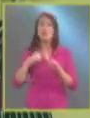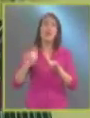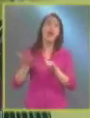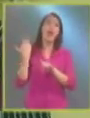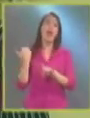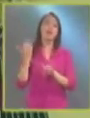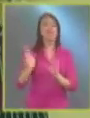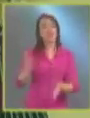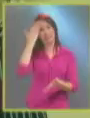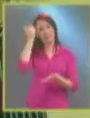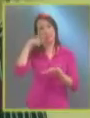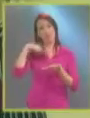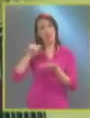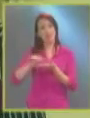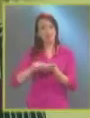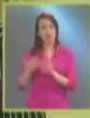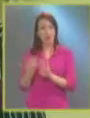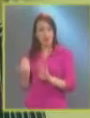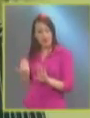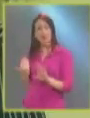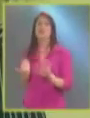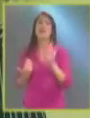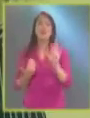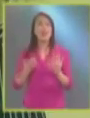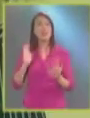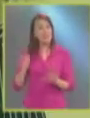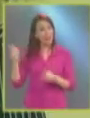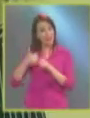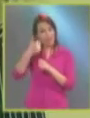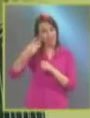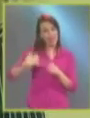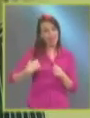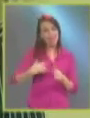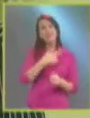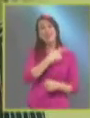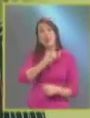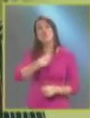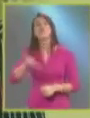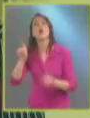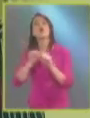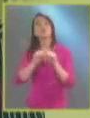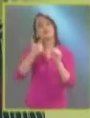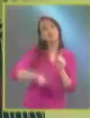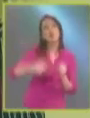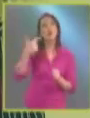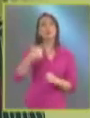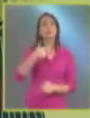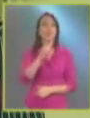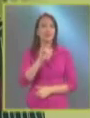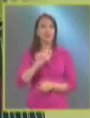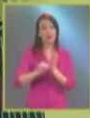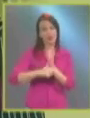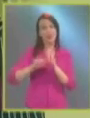alfabetizado, né, Roberto? Então, mas mesmo eu já sendo alfabetizado, quando eu fui tirar a minha segunda via de carteira de identidade,